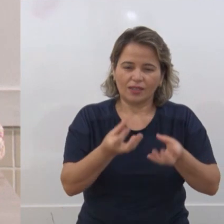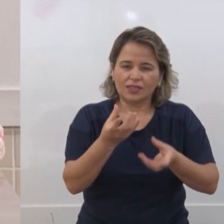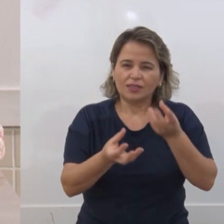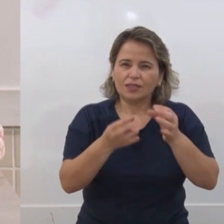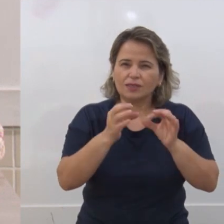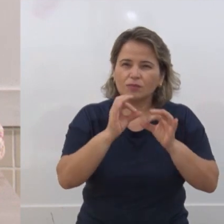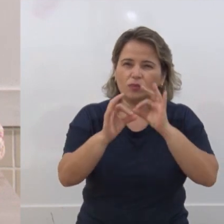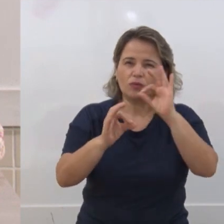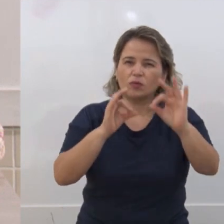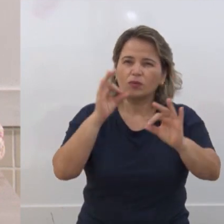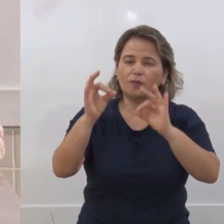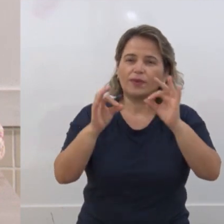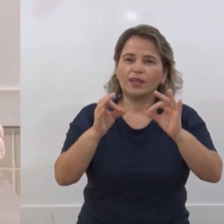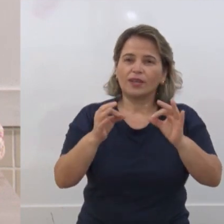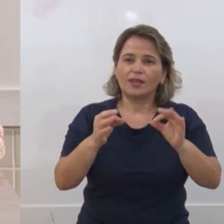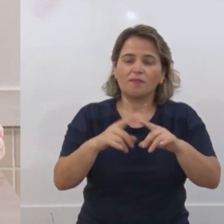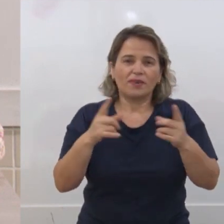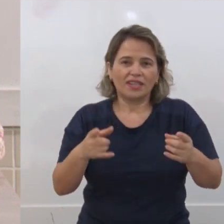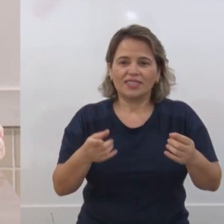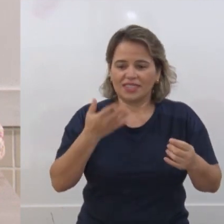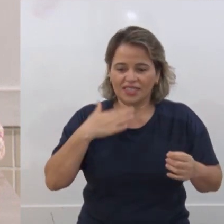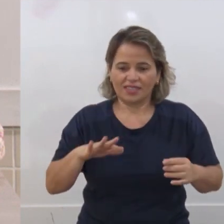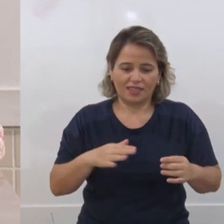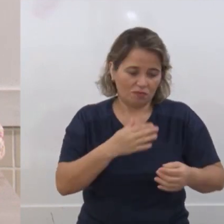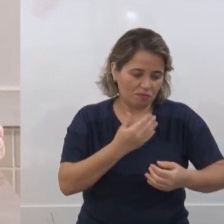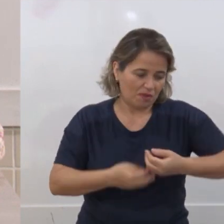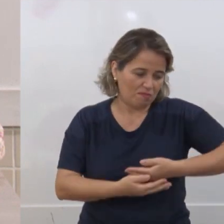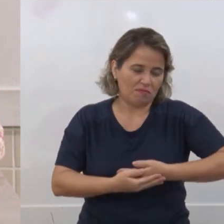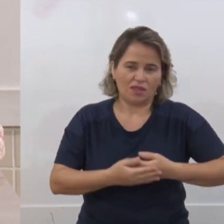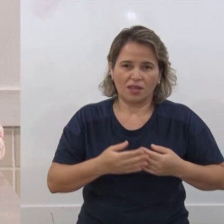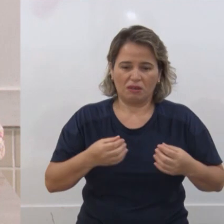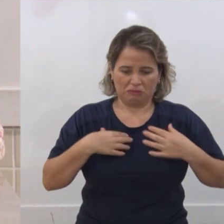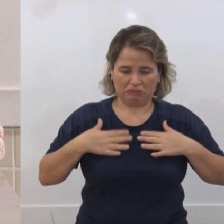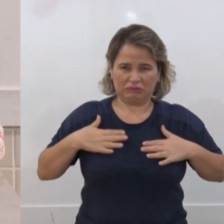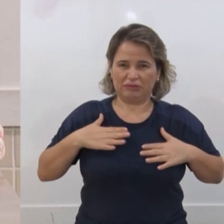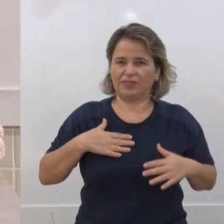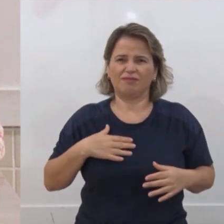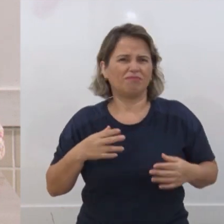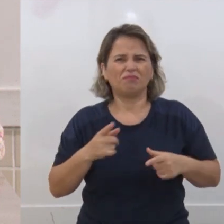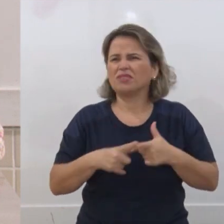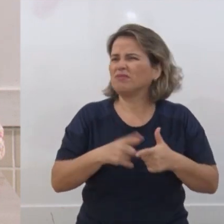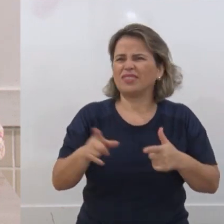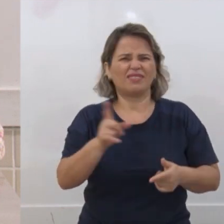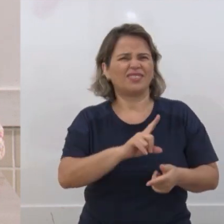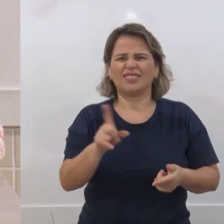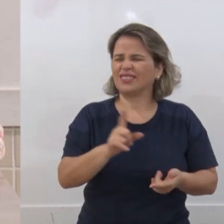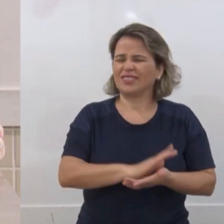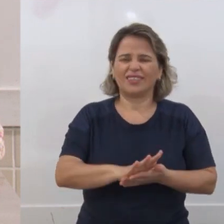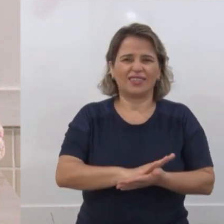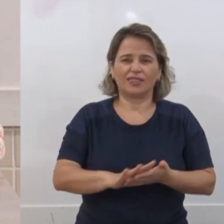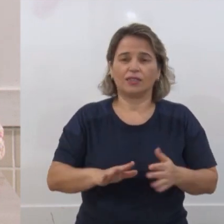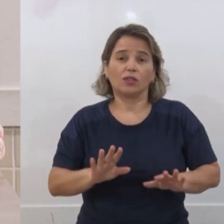fora, se ele se molhar, você não precisa ficar preocupado, só tome cuidado para ele não escorregar e